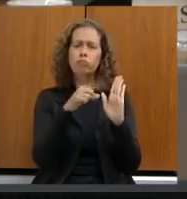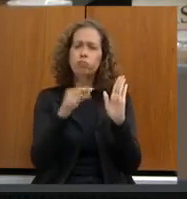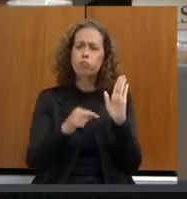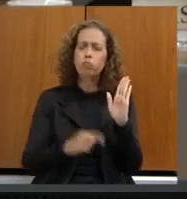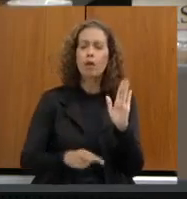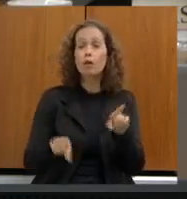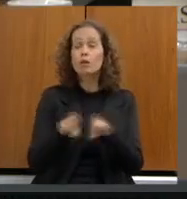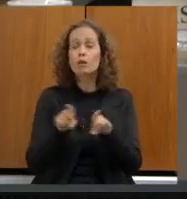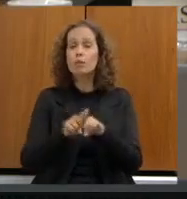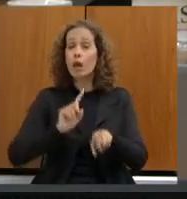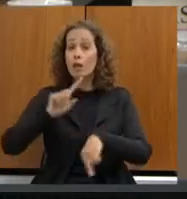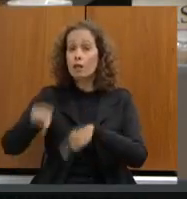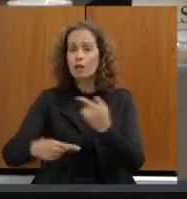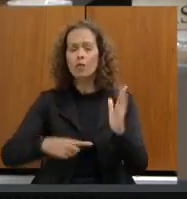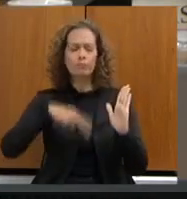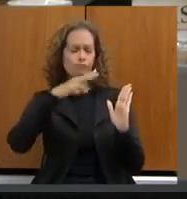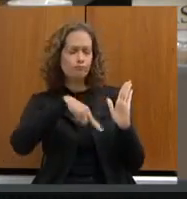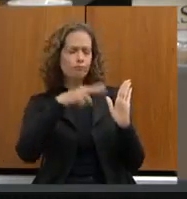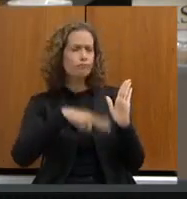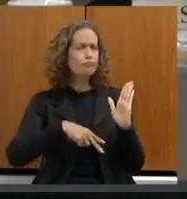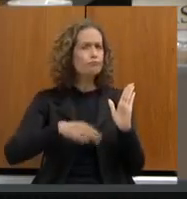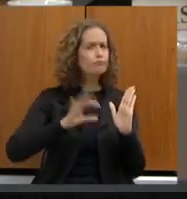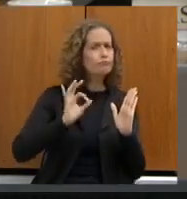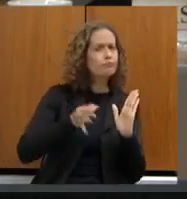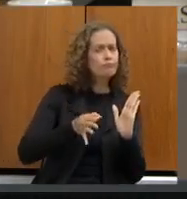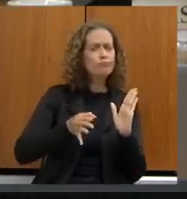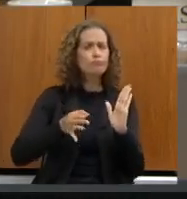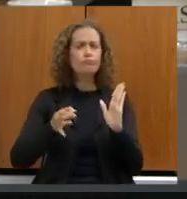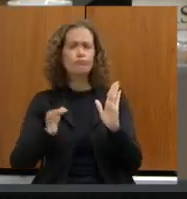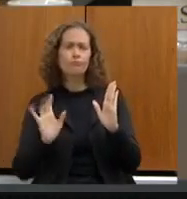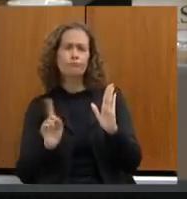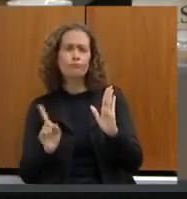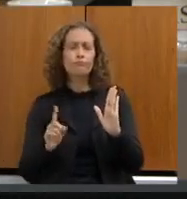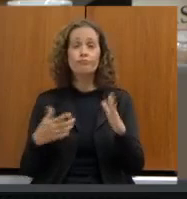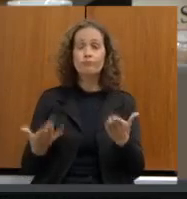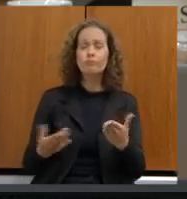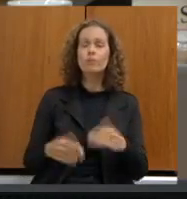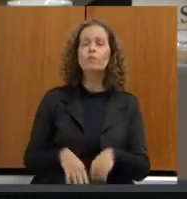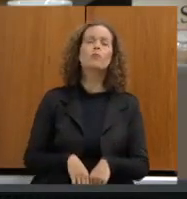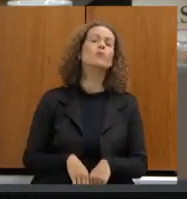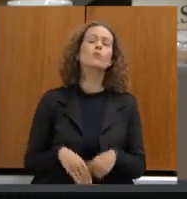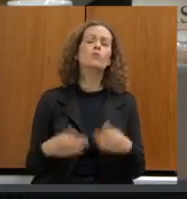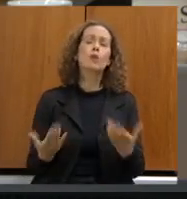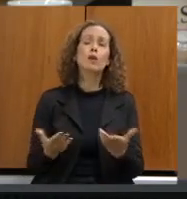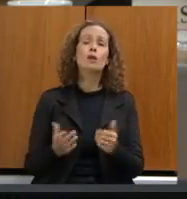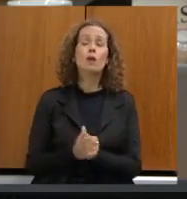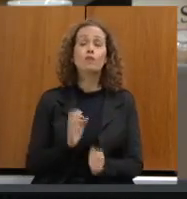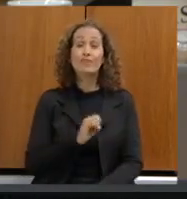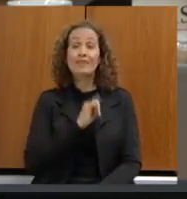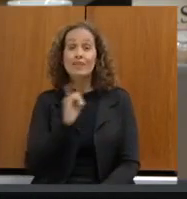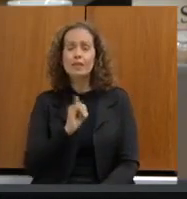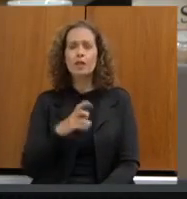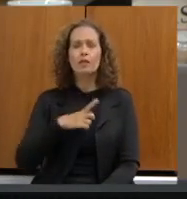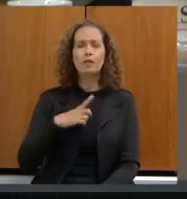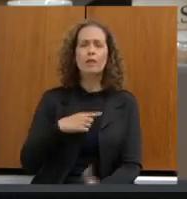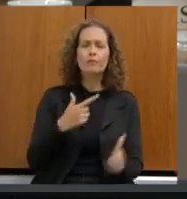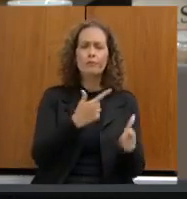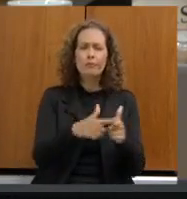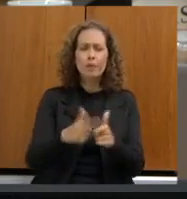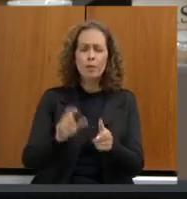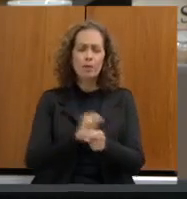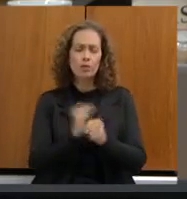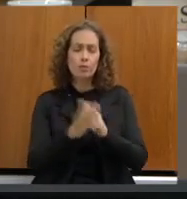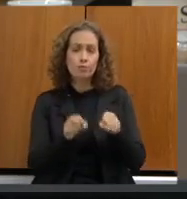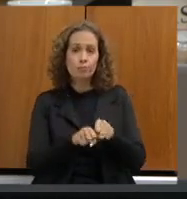fazia auditoria daqueles protocolos então todos os casos que teve algum algum algum surto epidemiológico